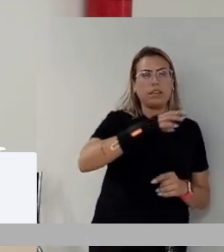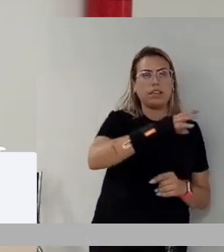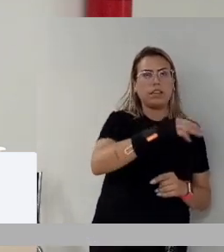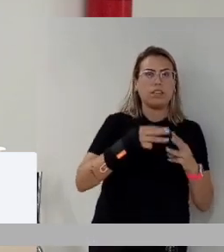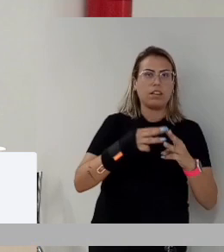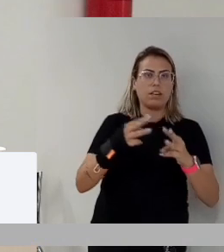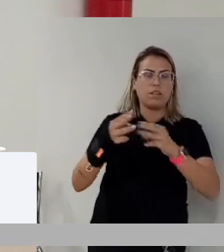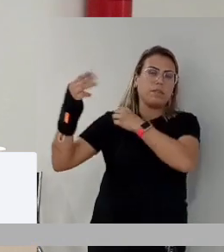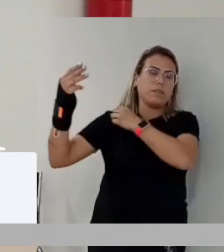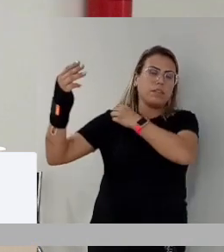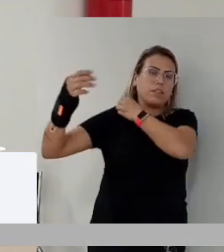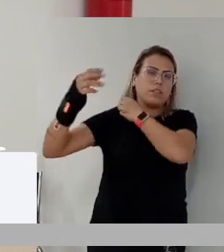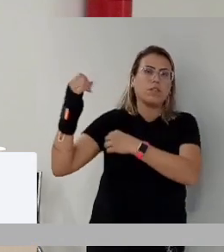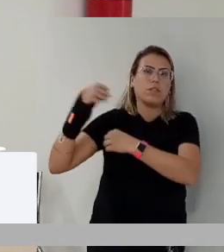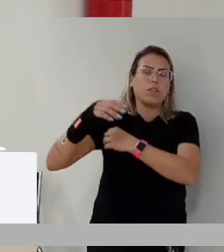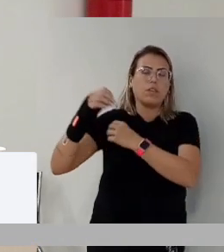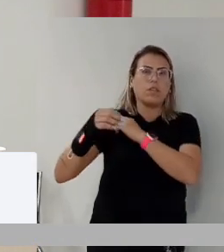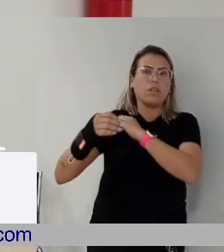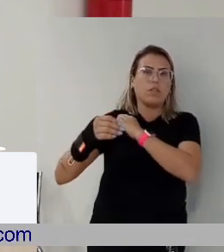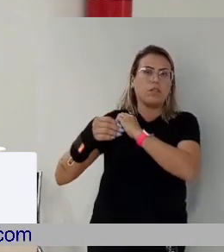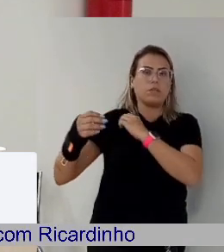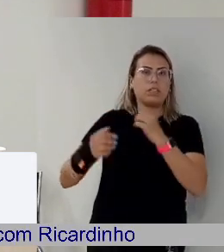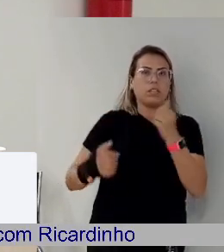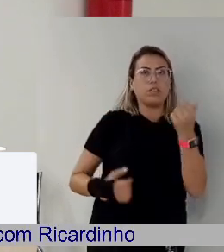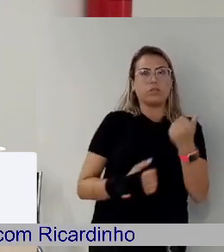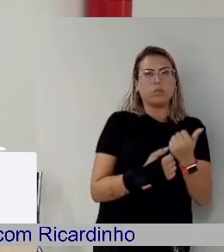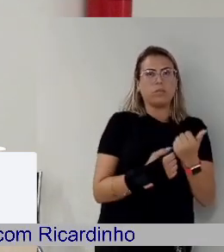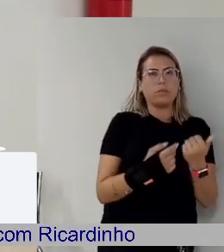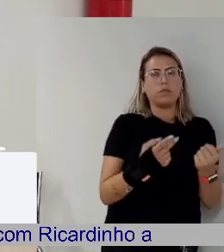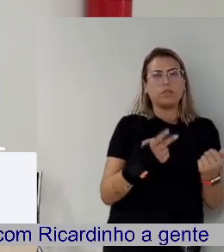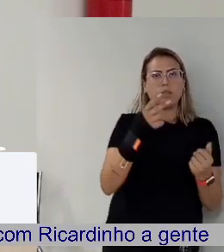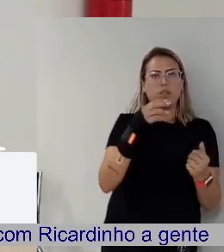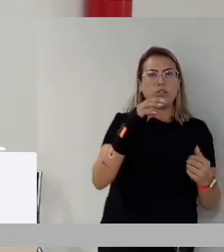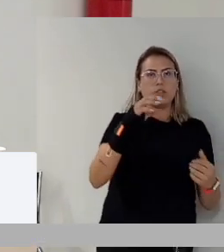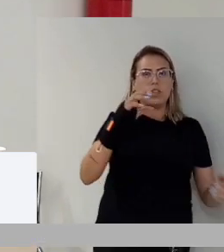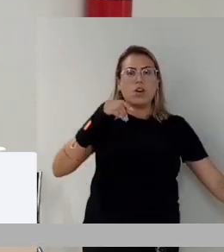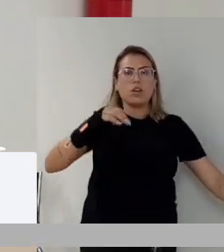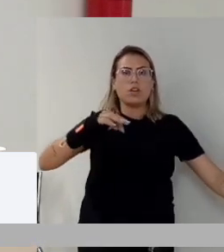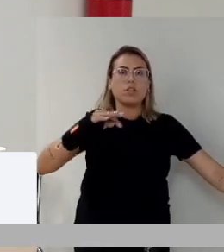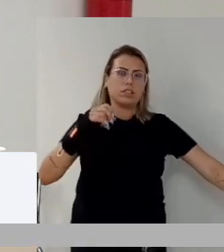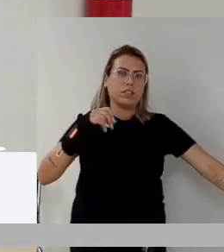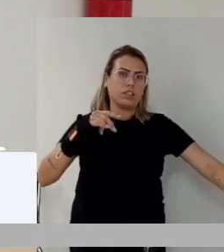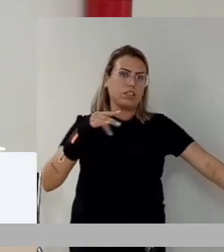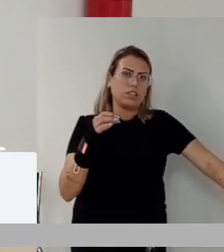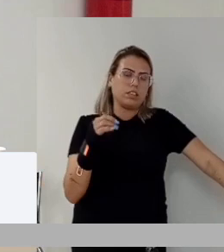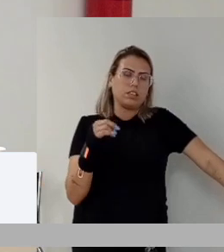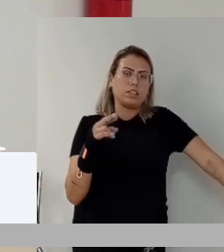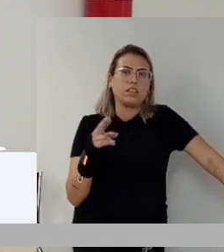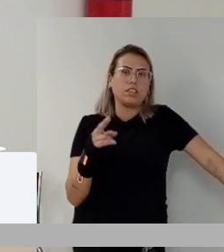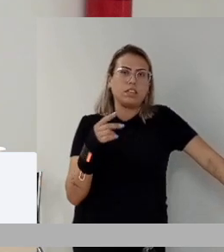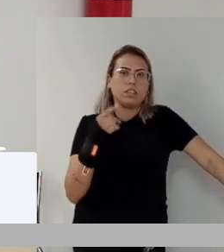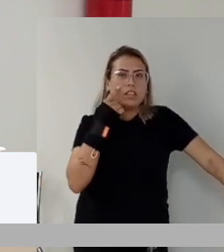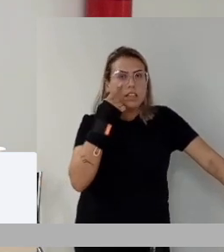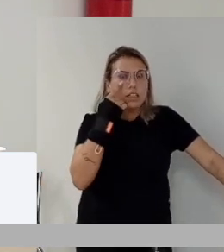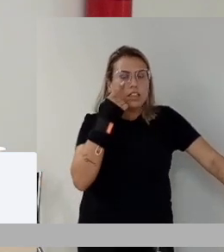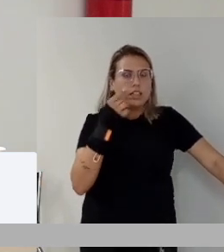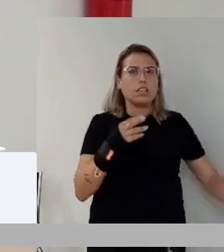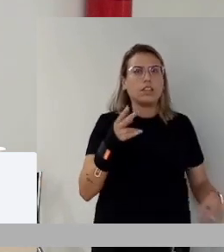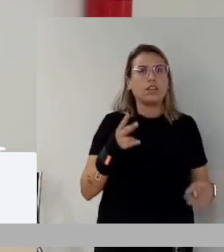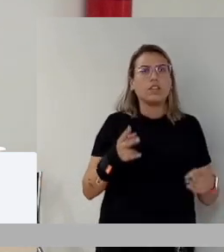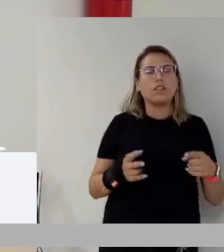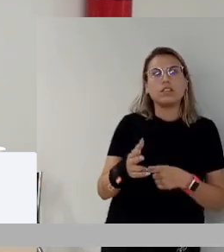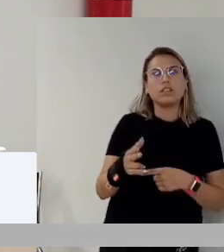daquele novo onde a gente comprou ele para dar o suporte a dois cont eu vou ter que seria eu cortar o